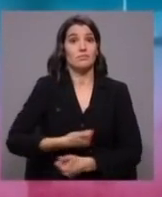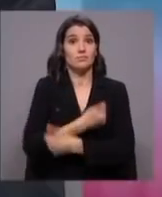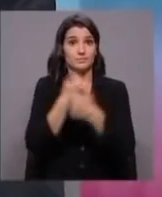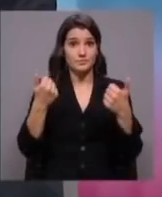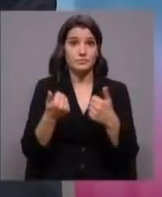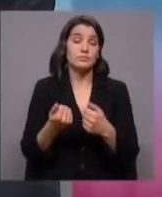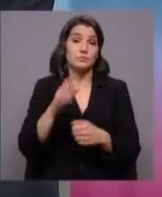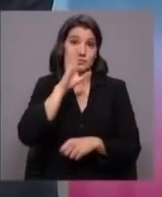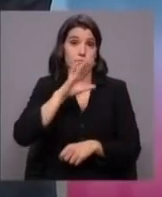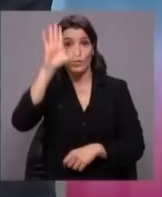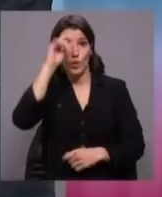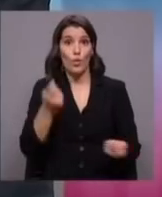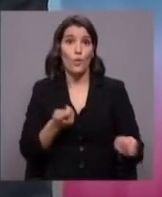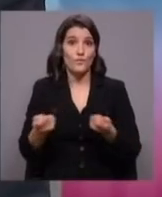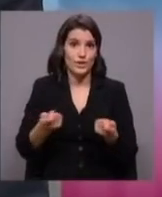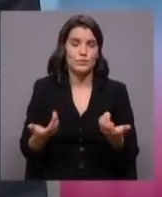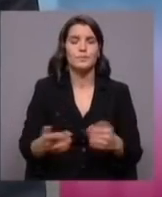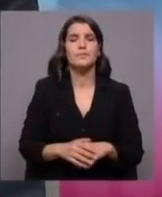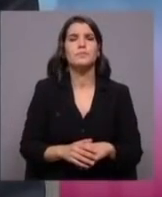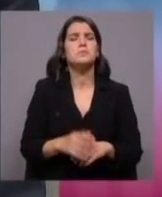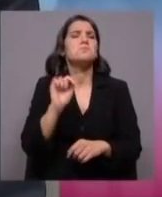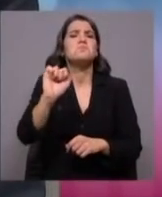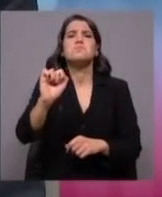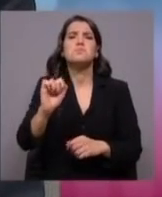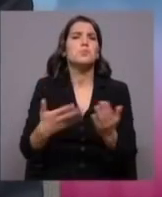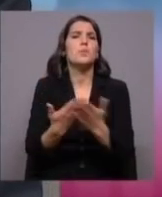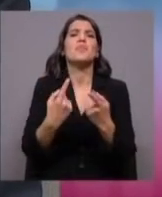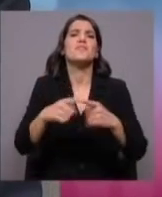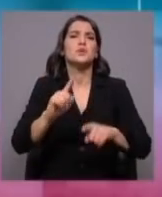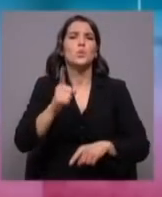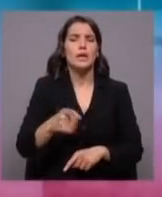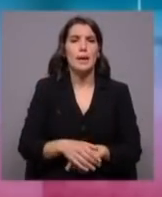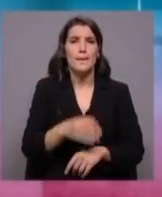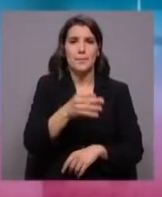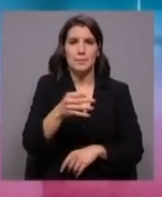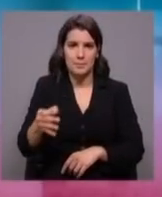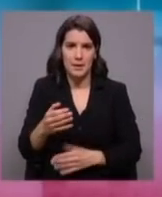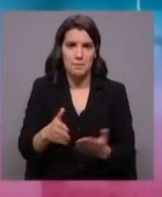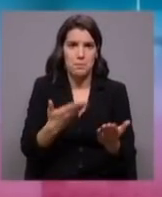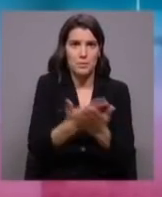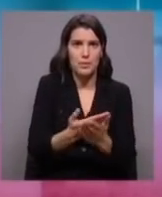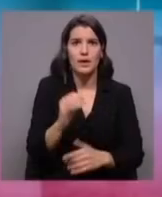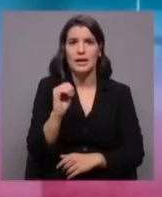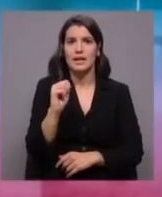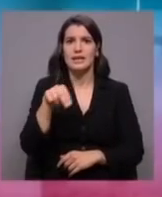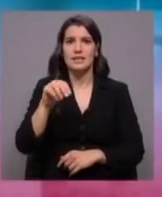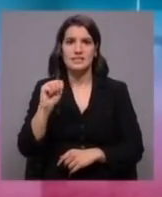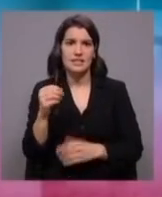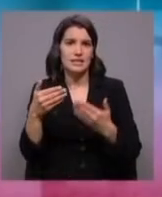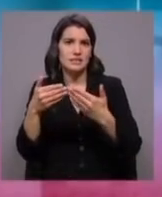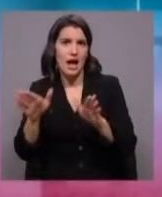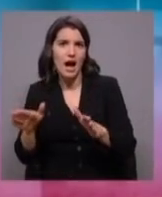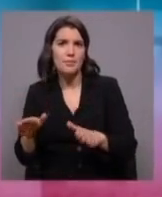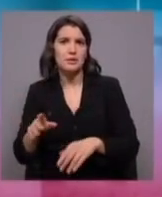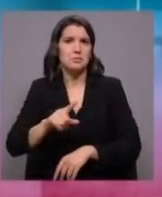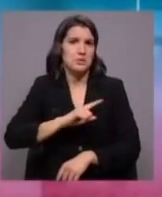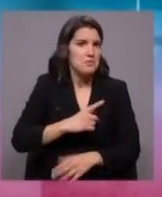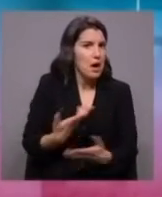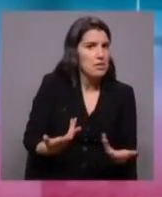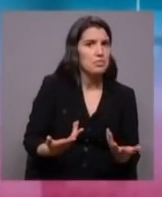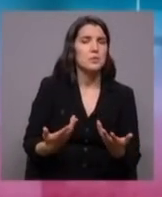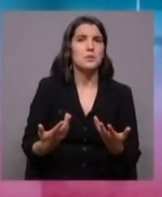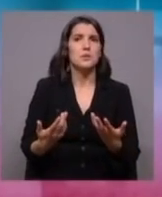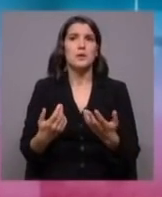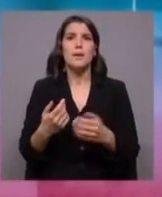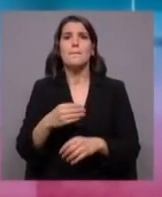governo. O que é que se propõe a fazer diferente? Vai repor as PPPs? Vai abrir o SNS à iniciativa privada? Vai rever